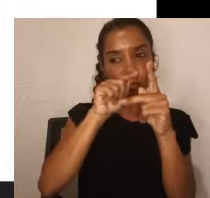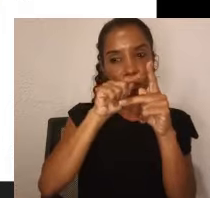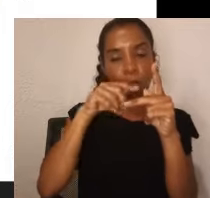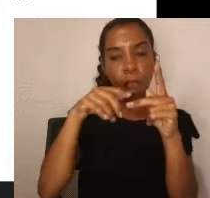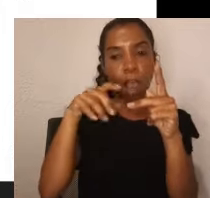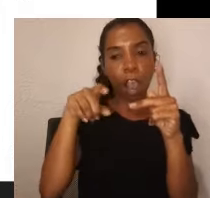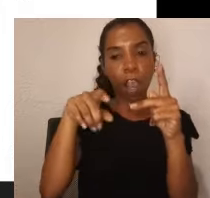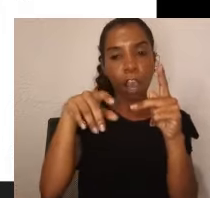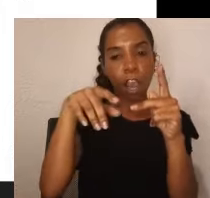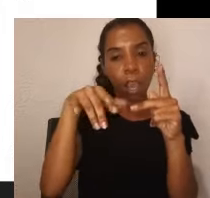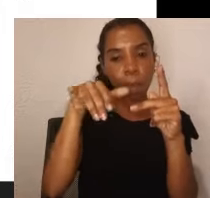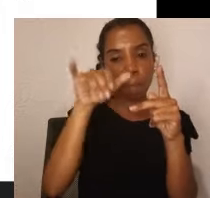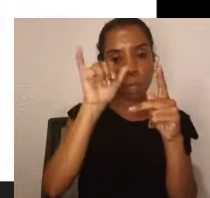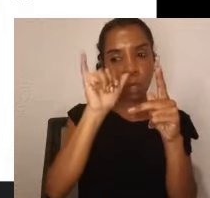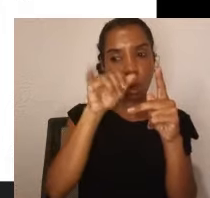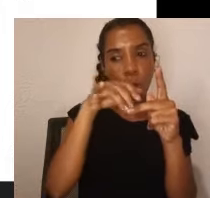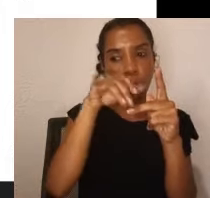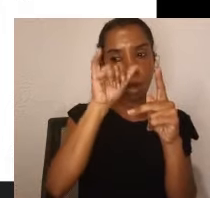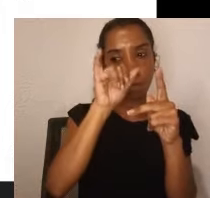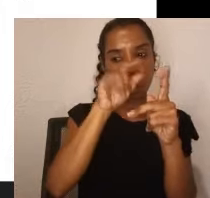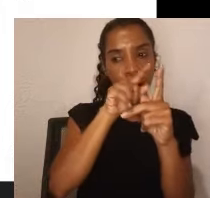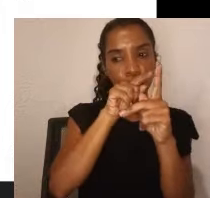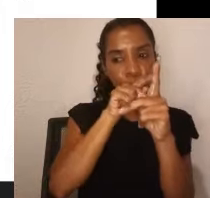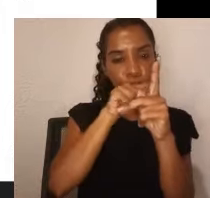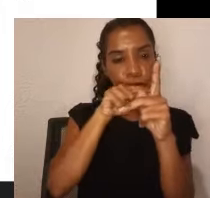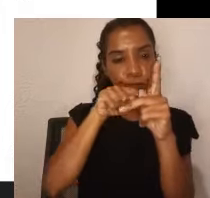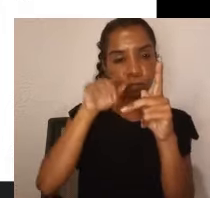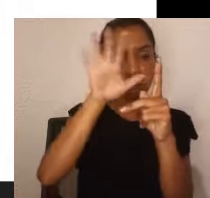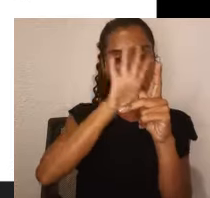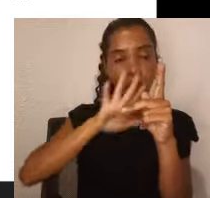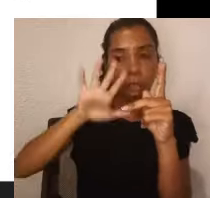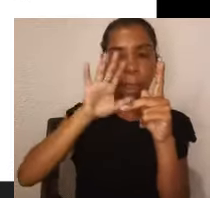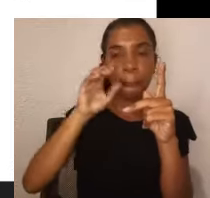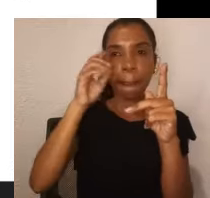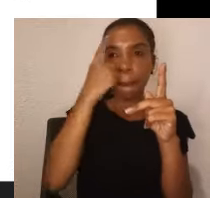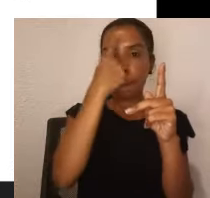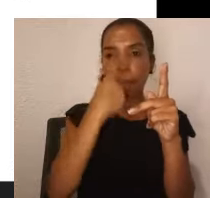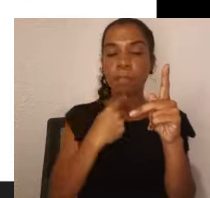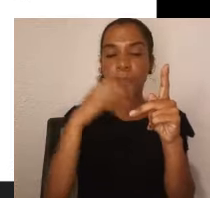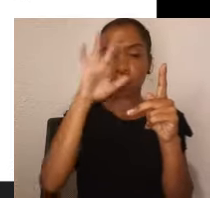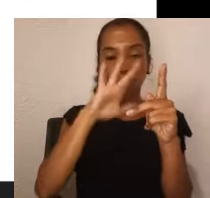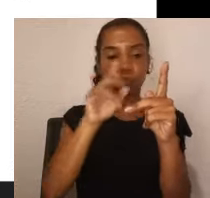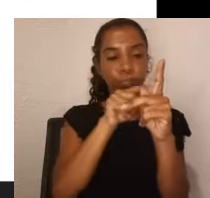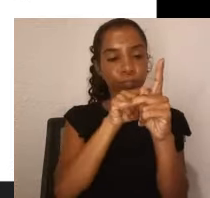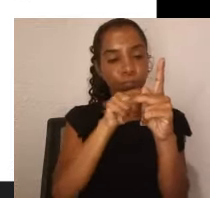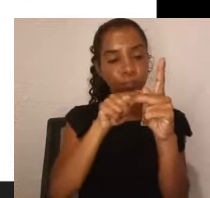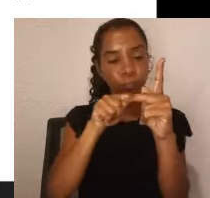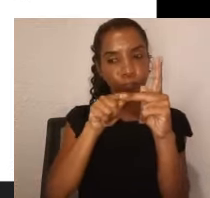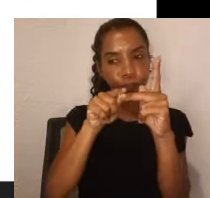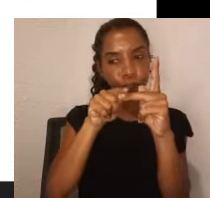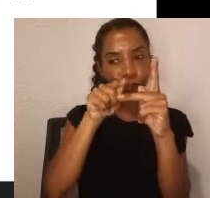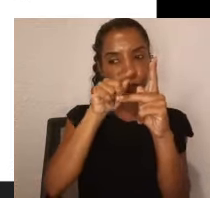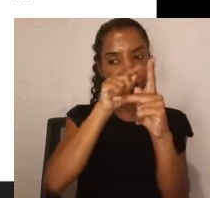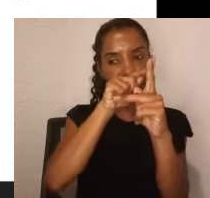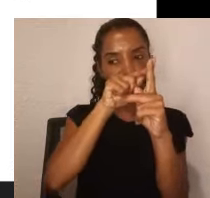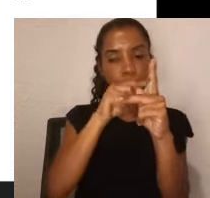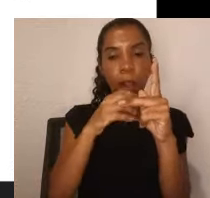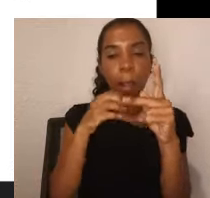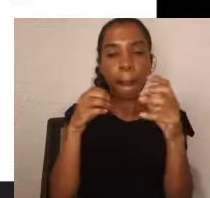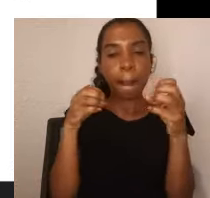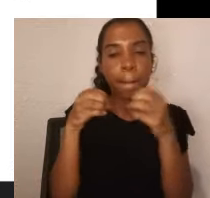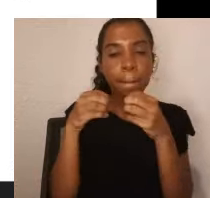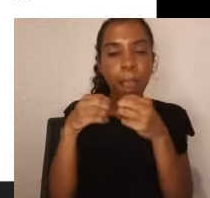no eixo y, né? E aí a gente vê que as imagens vão tomando esses valores aqui, que vão se aproximando cada